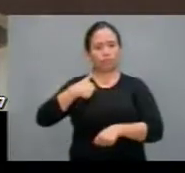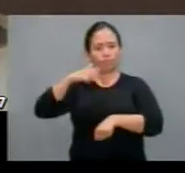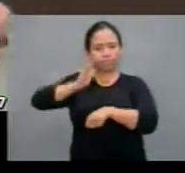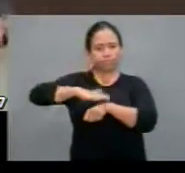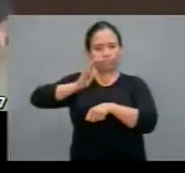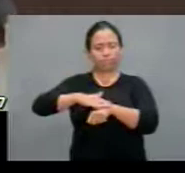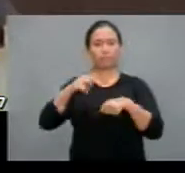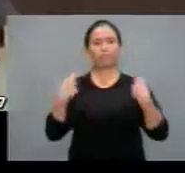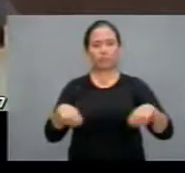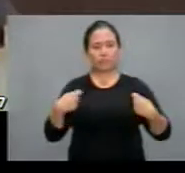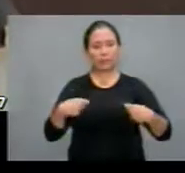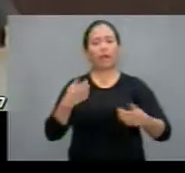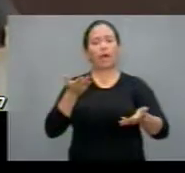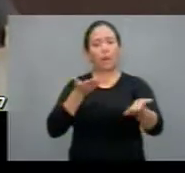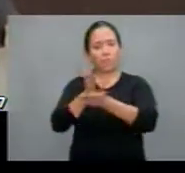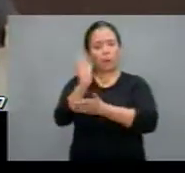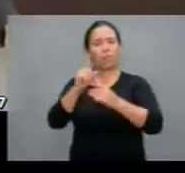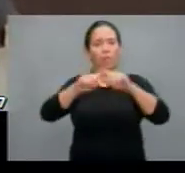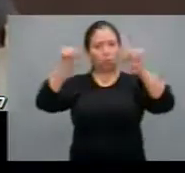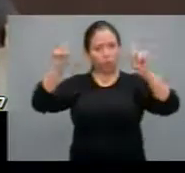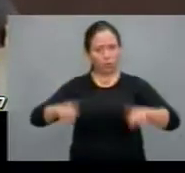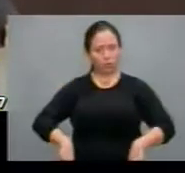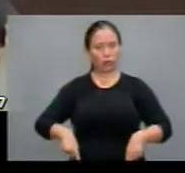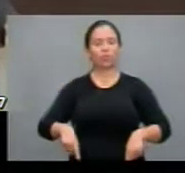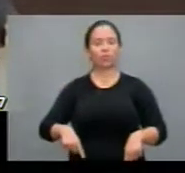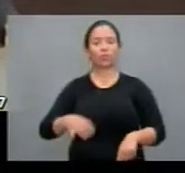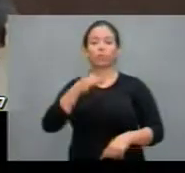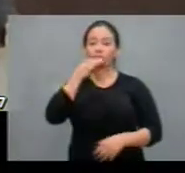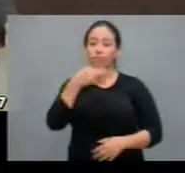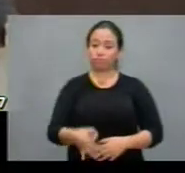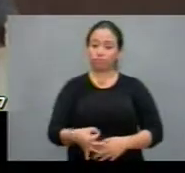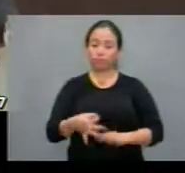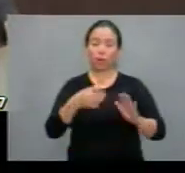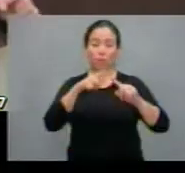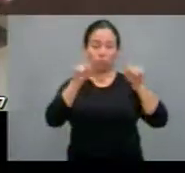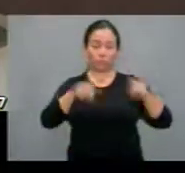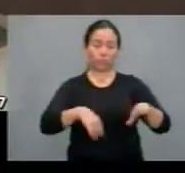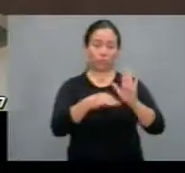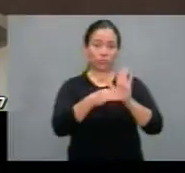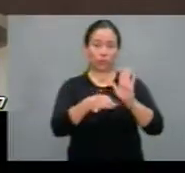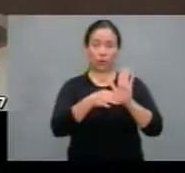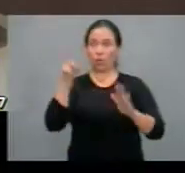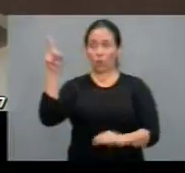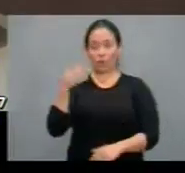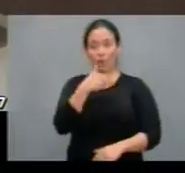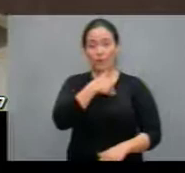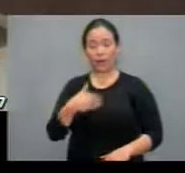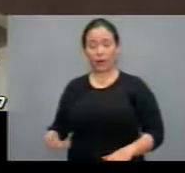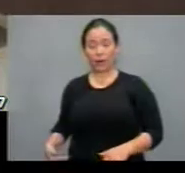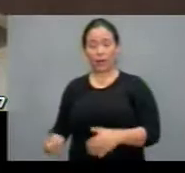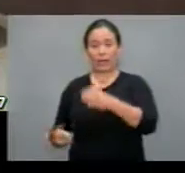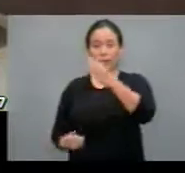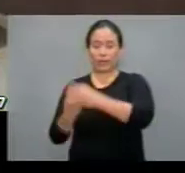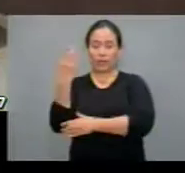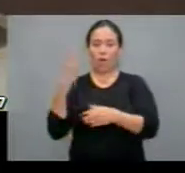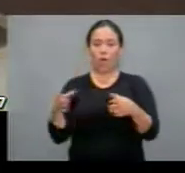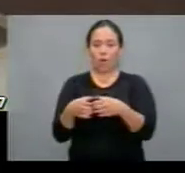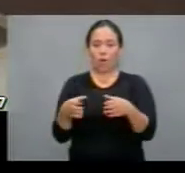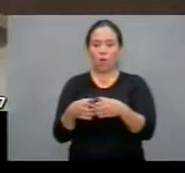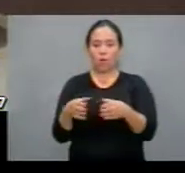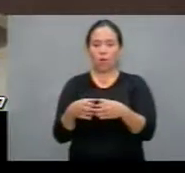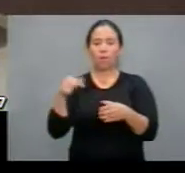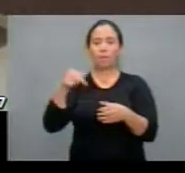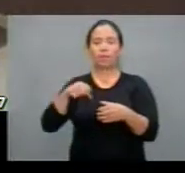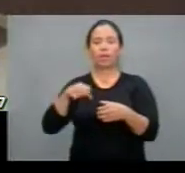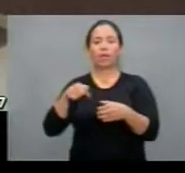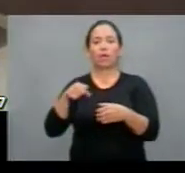iniciativa, aprovou um projeto de sugestão ao governador para a criação de um comitê de